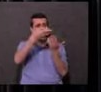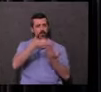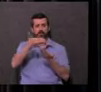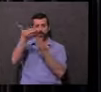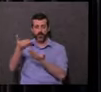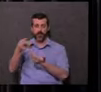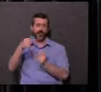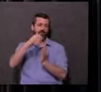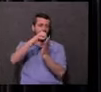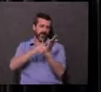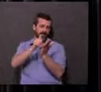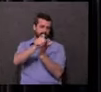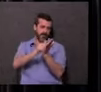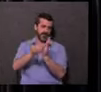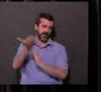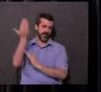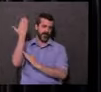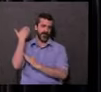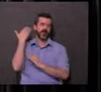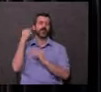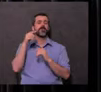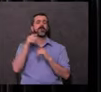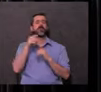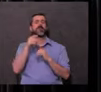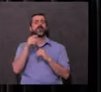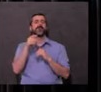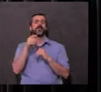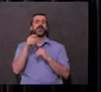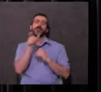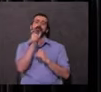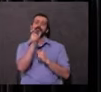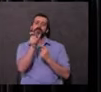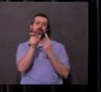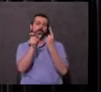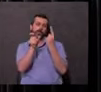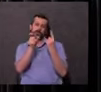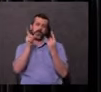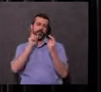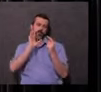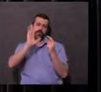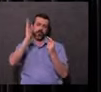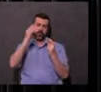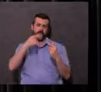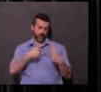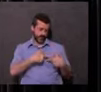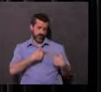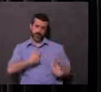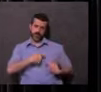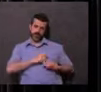os Evangelhos, que sintetizam numa única palavra: convertei-vos.